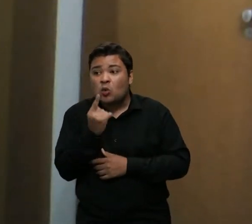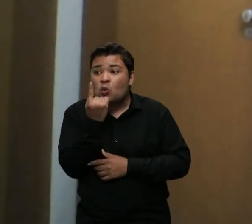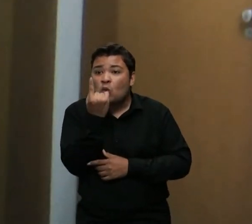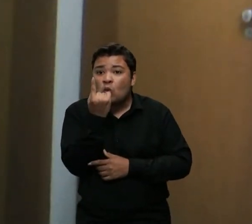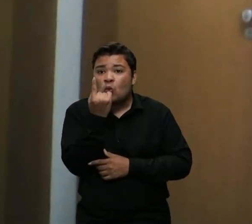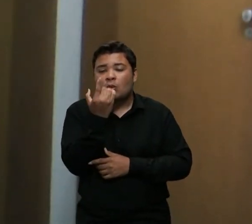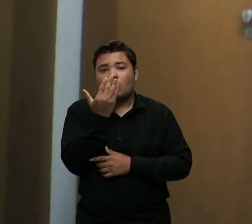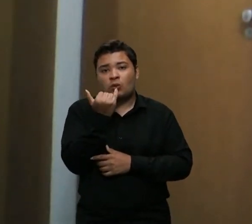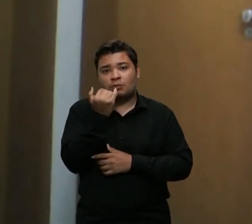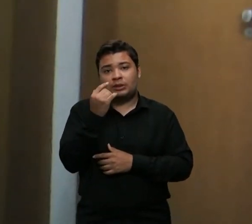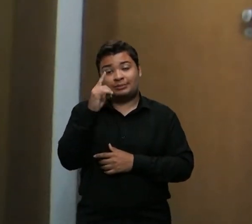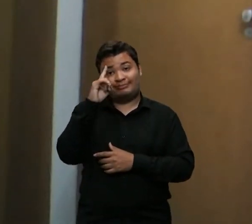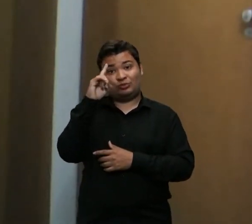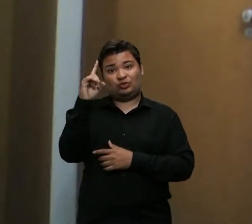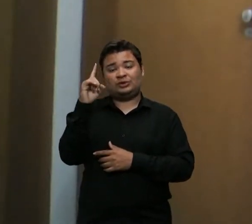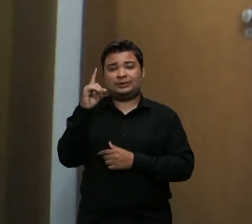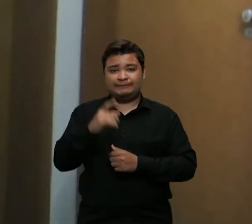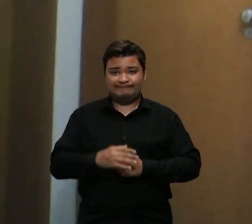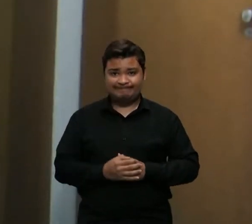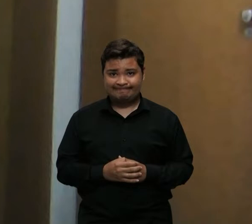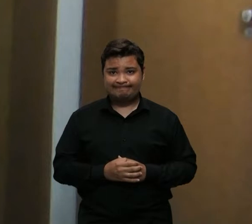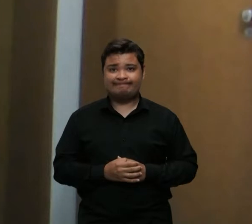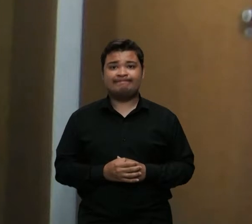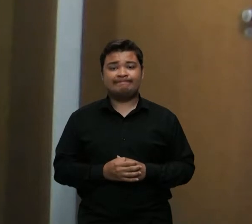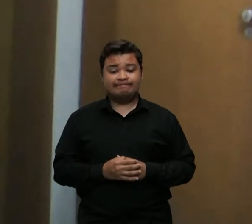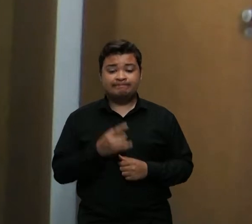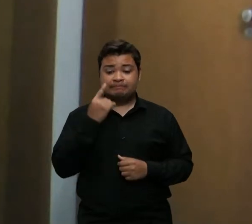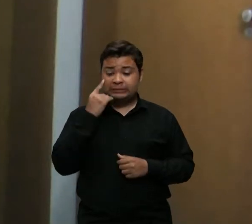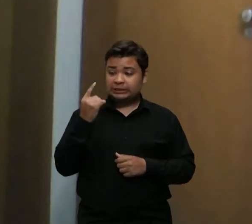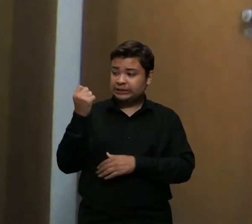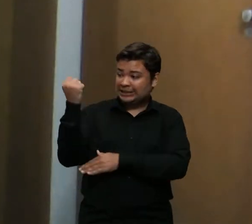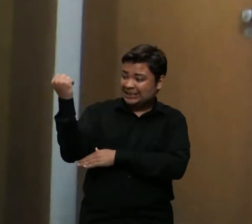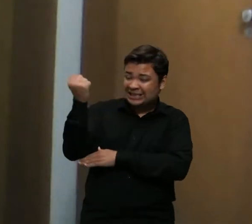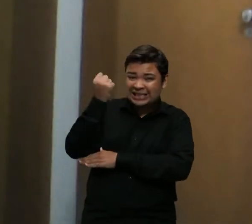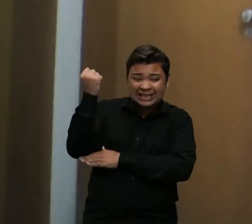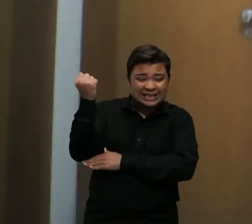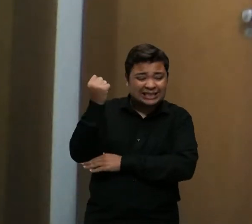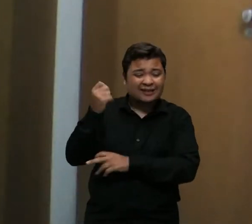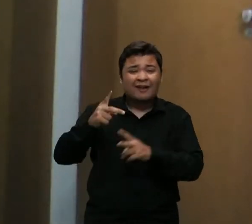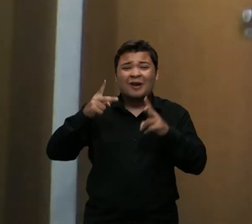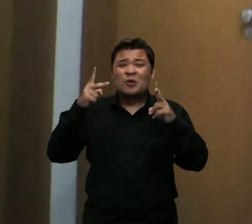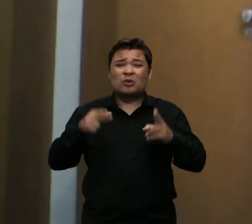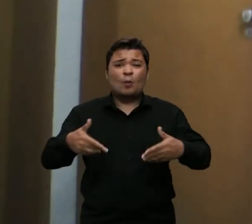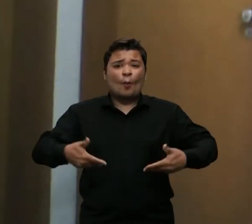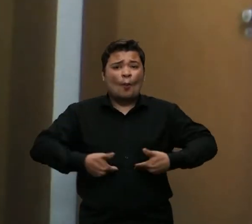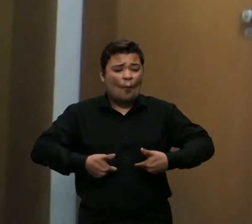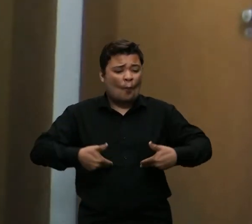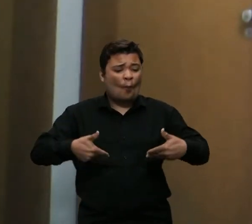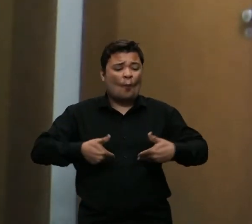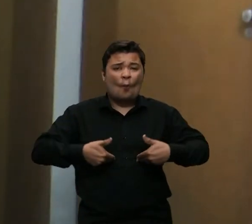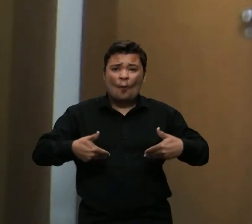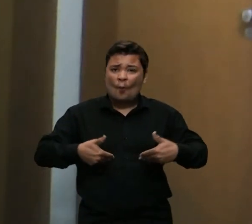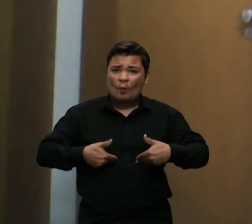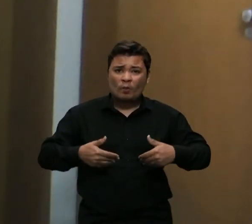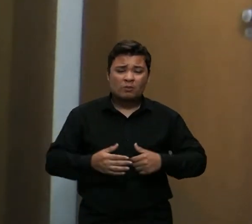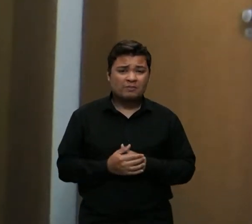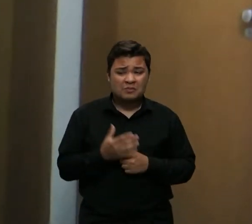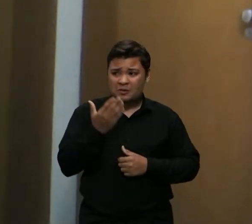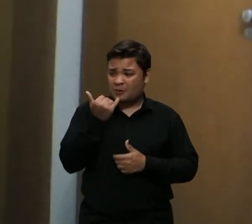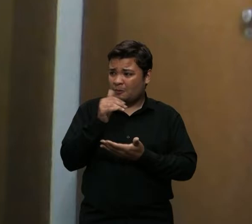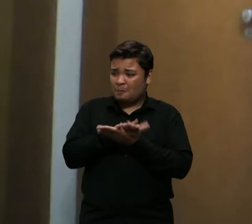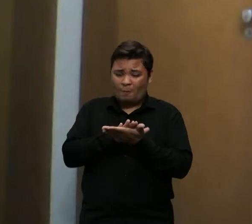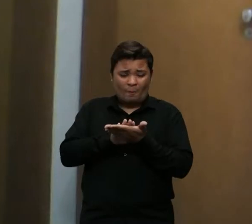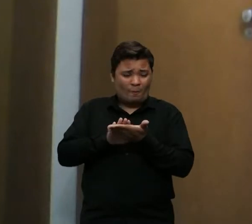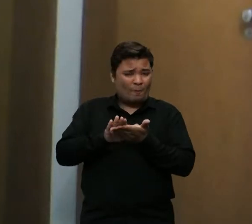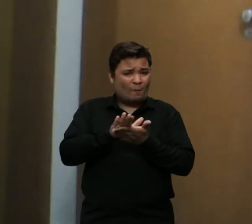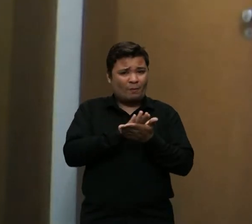que a insegurança alimentar grave, ela é equivalente à fome. ela é a privação severa de alimento por